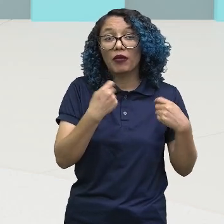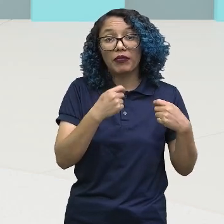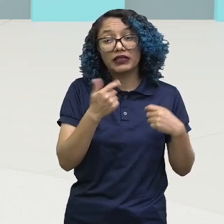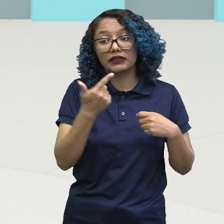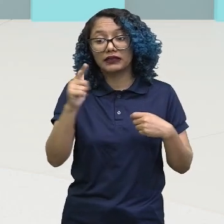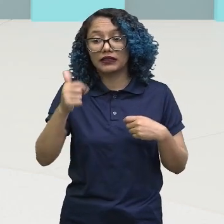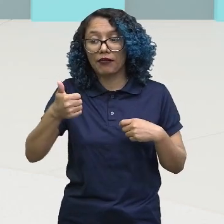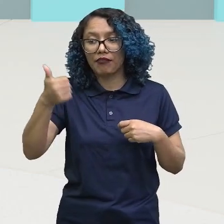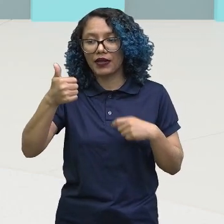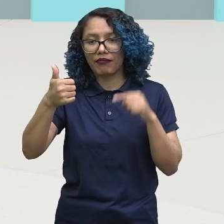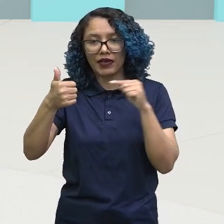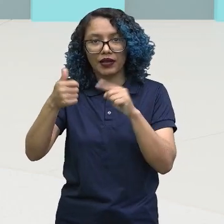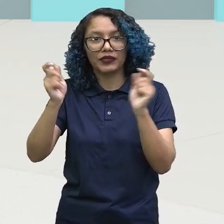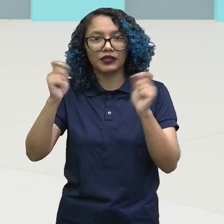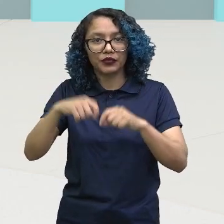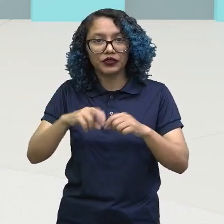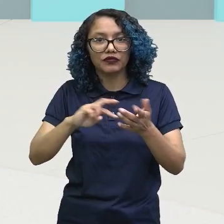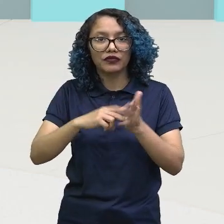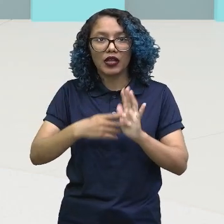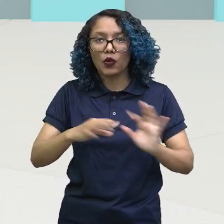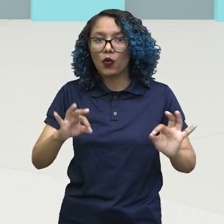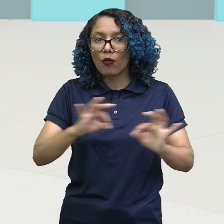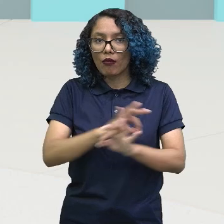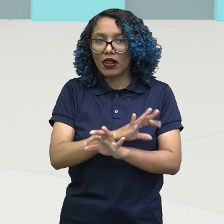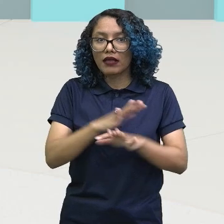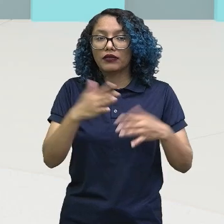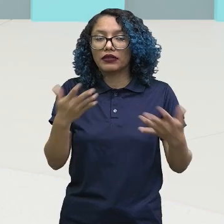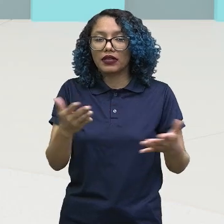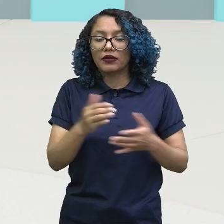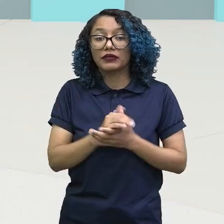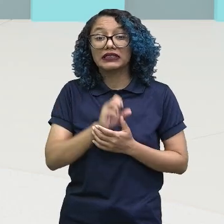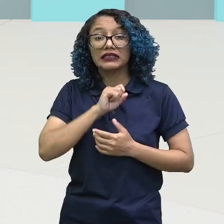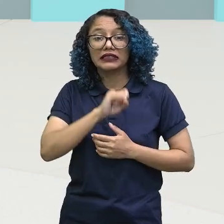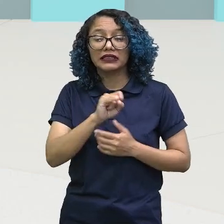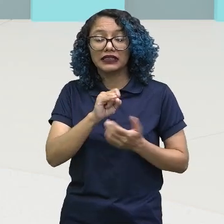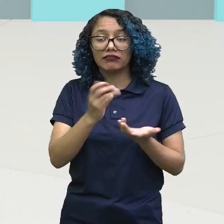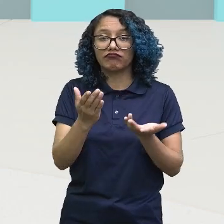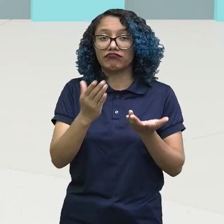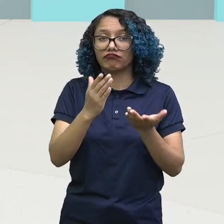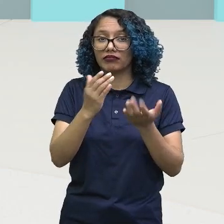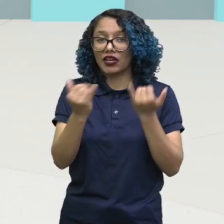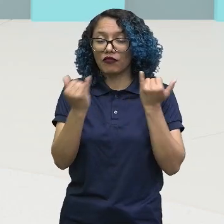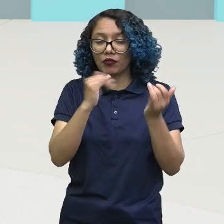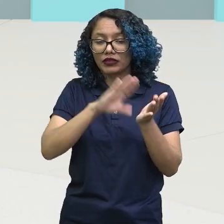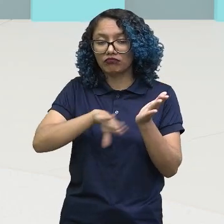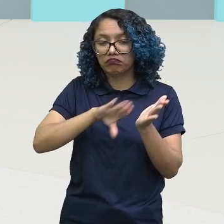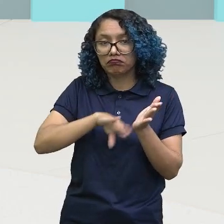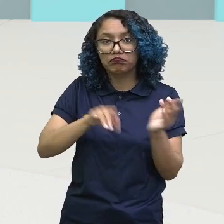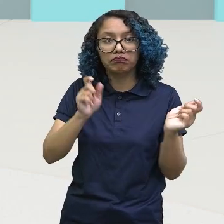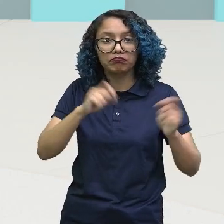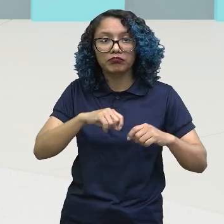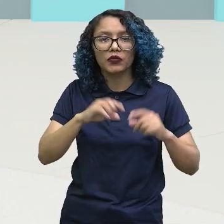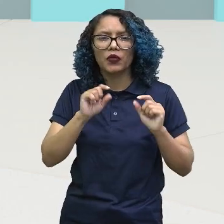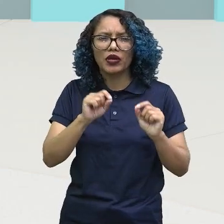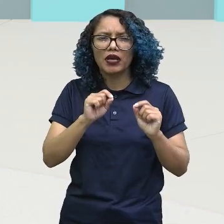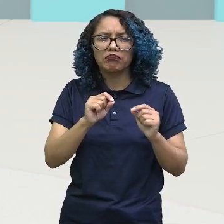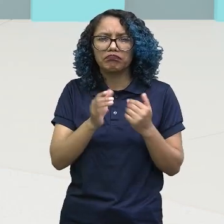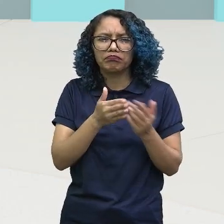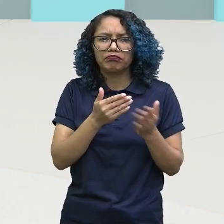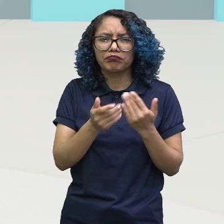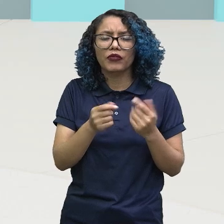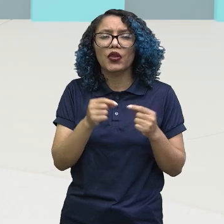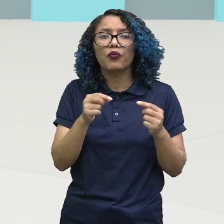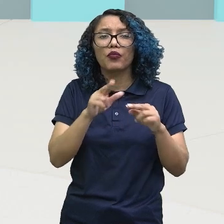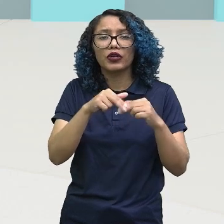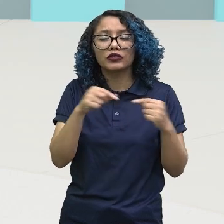fazer sentido, beleza? E como ela é uma informação que eu posso apagá-la, não faz falta, ela é considerada um